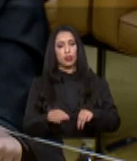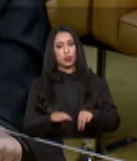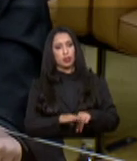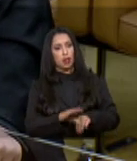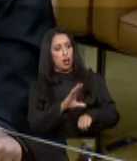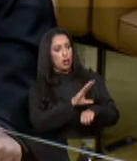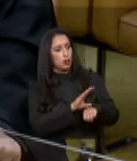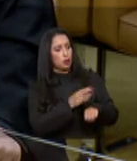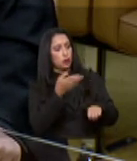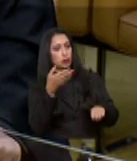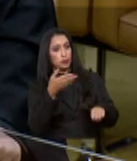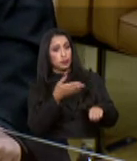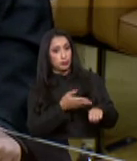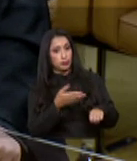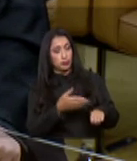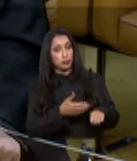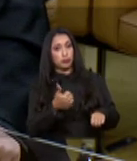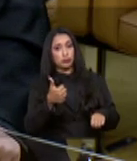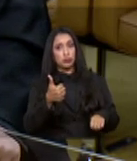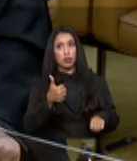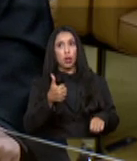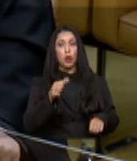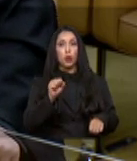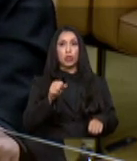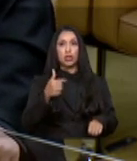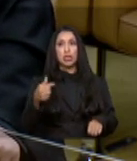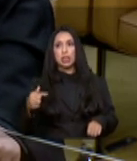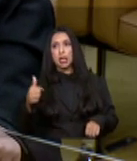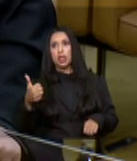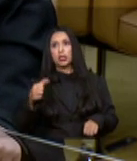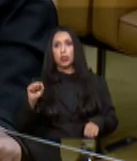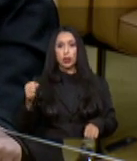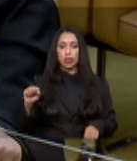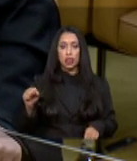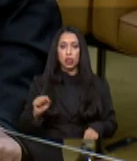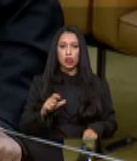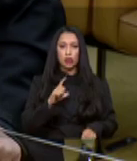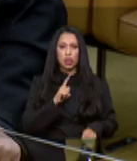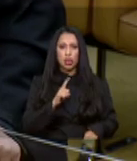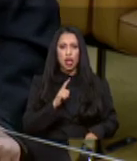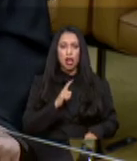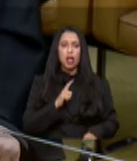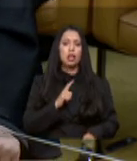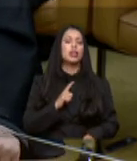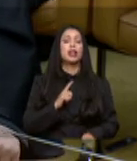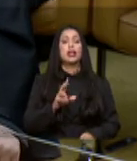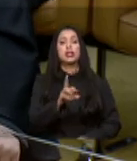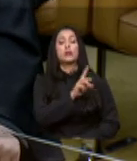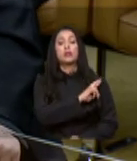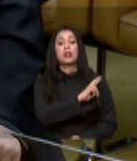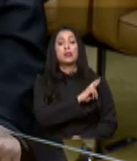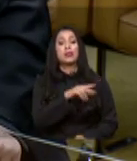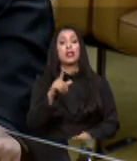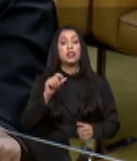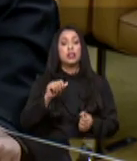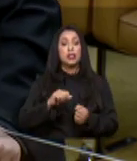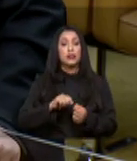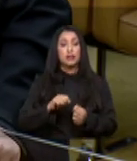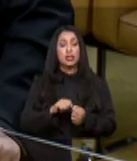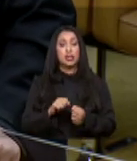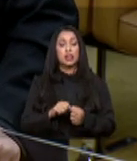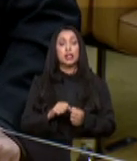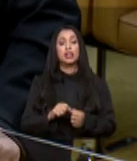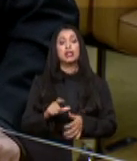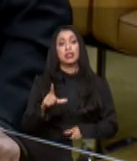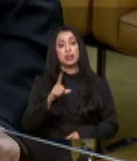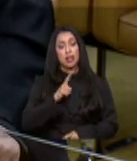constituinte originário, no processo de 87 e 88, que tinha como dever imediato de restabelecer a democracia em nosso